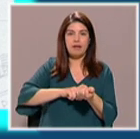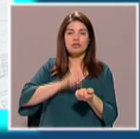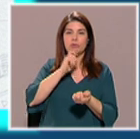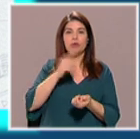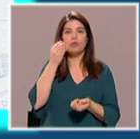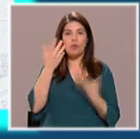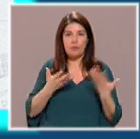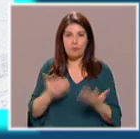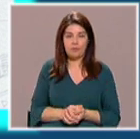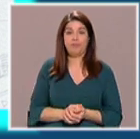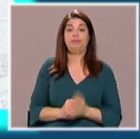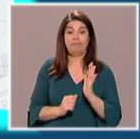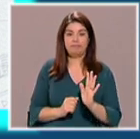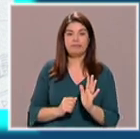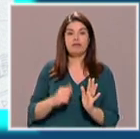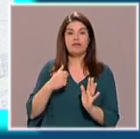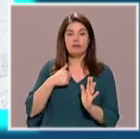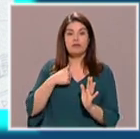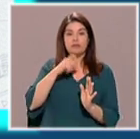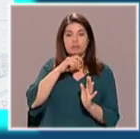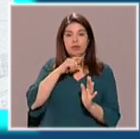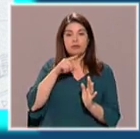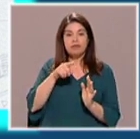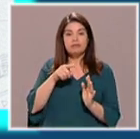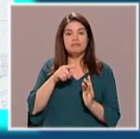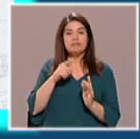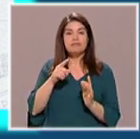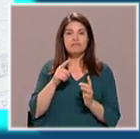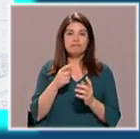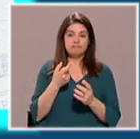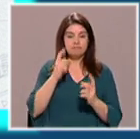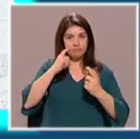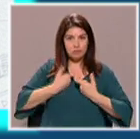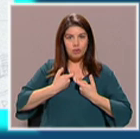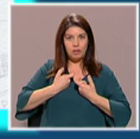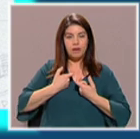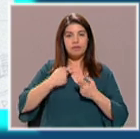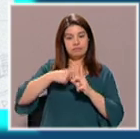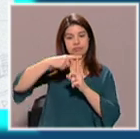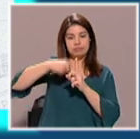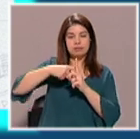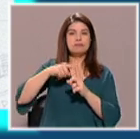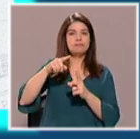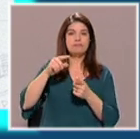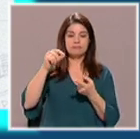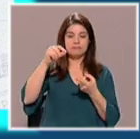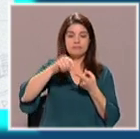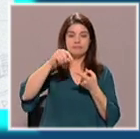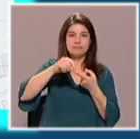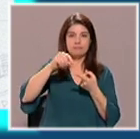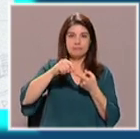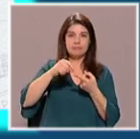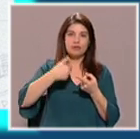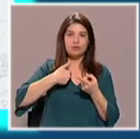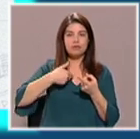ser monitorizada através do glicosímetro, que é um dispositivo que consegue nos medir as